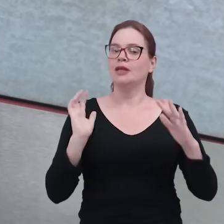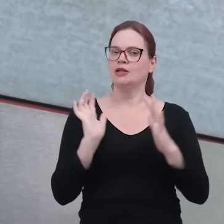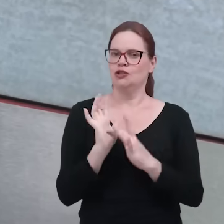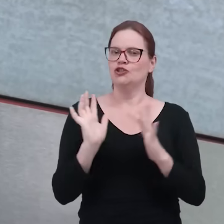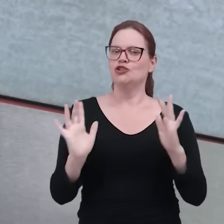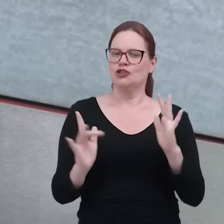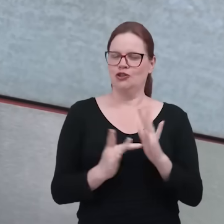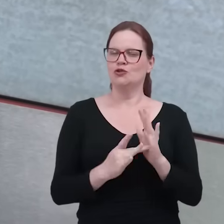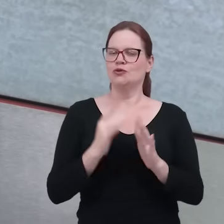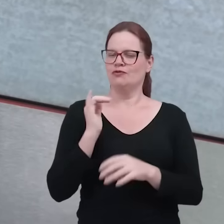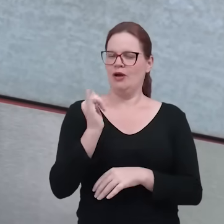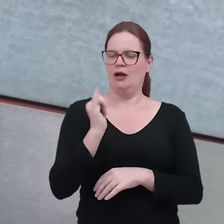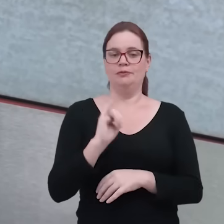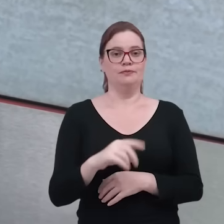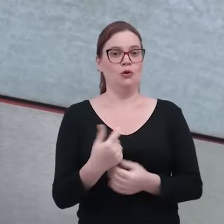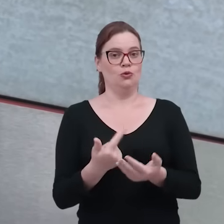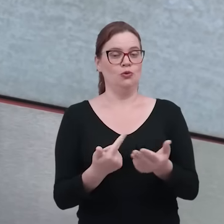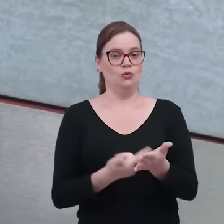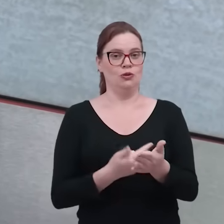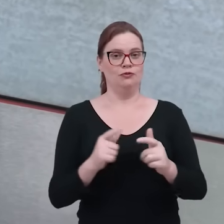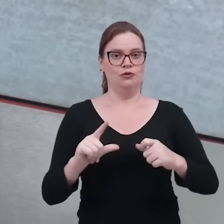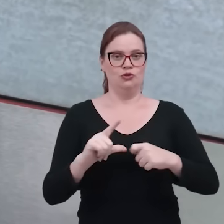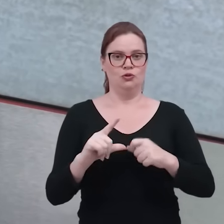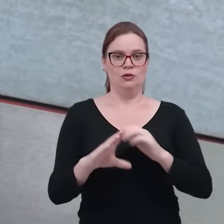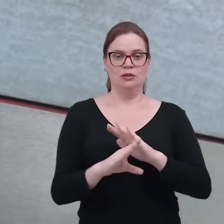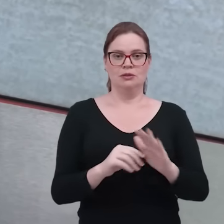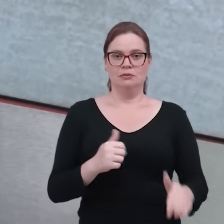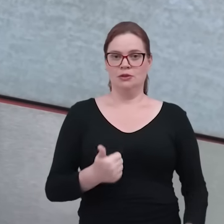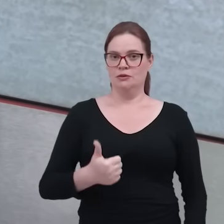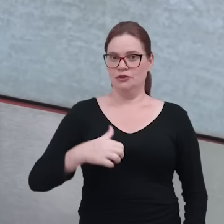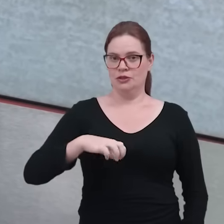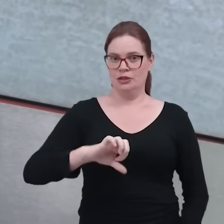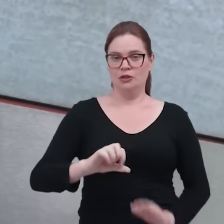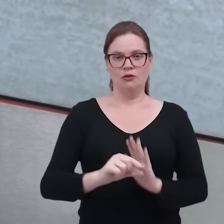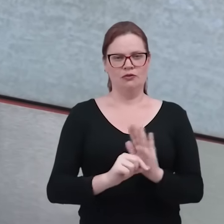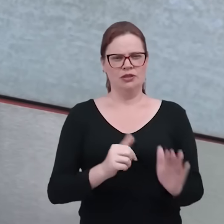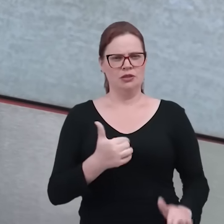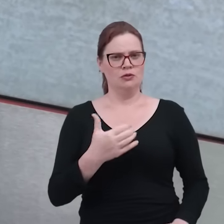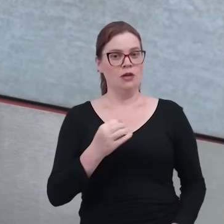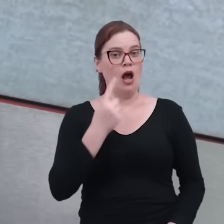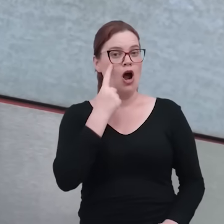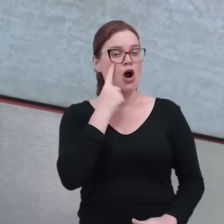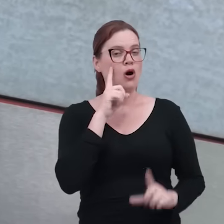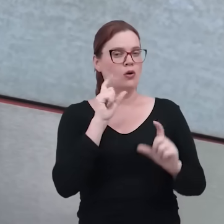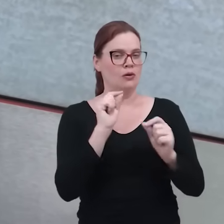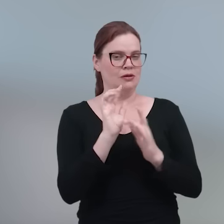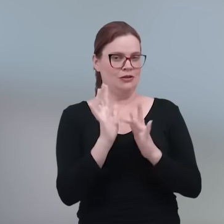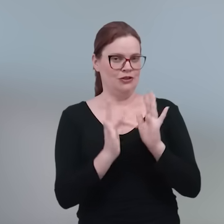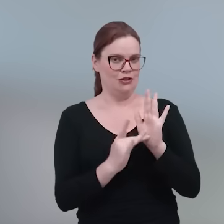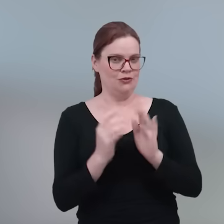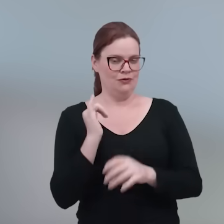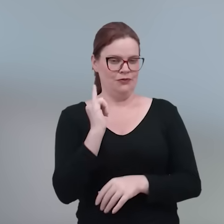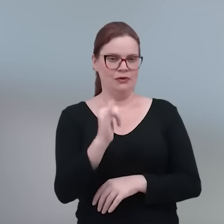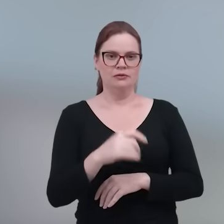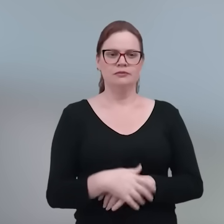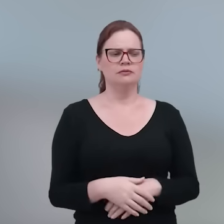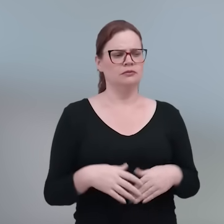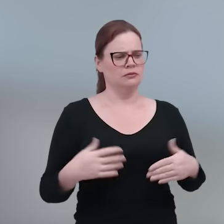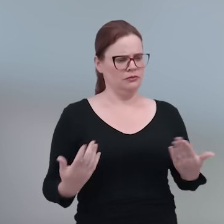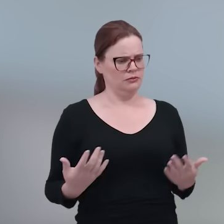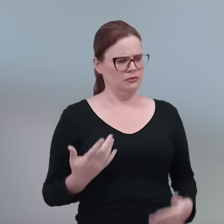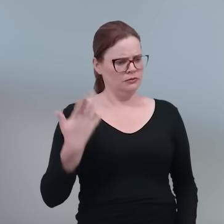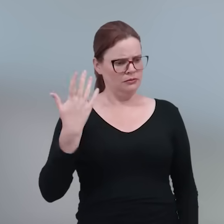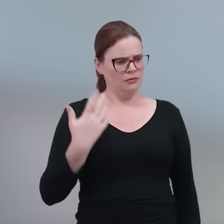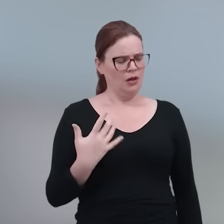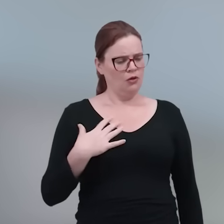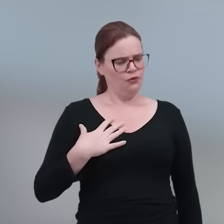num dos seus evangelhos, Lucas capítulo 19, no versículo 10. Olha o que Jesus disse. Ele diz assim, porque o